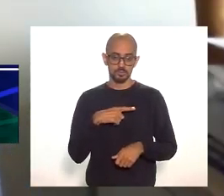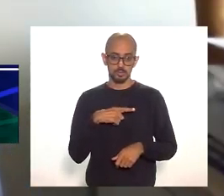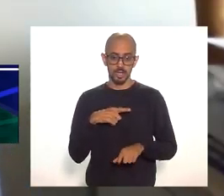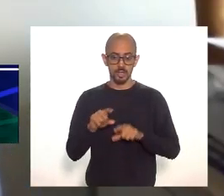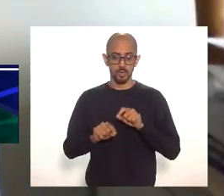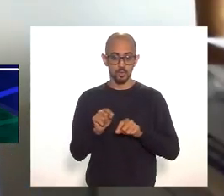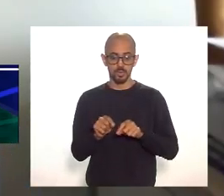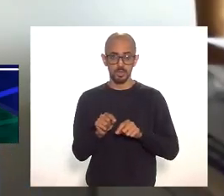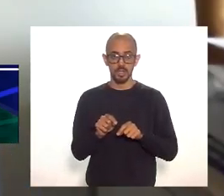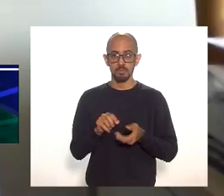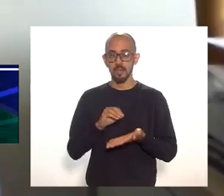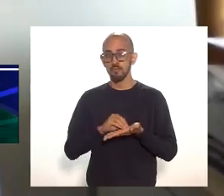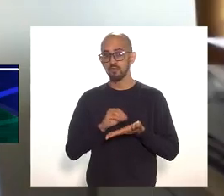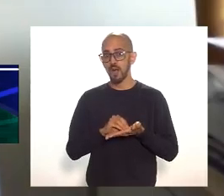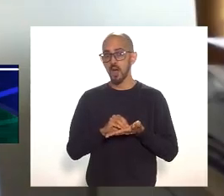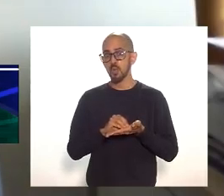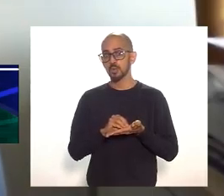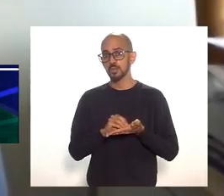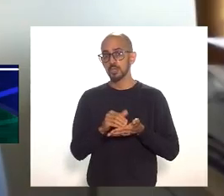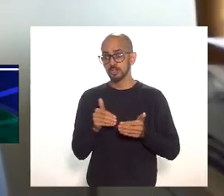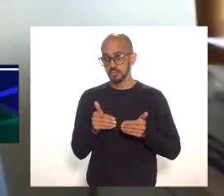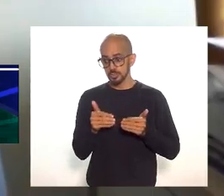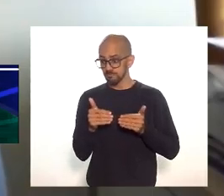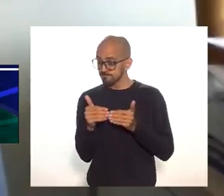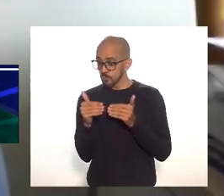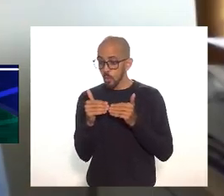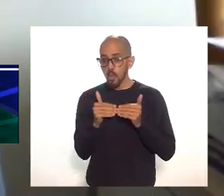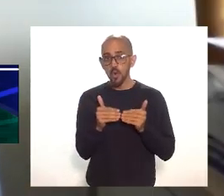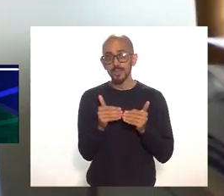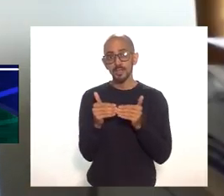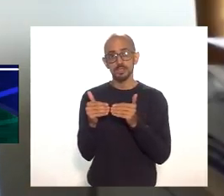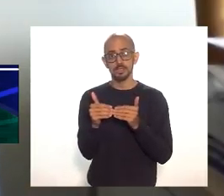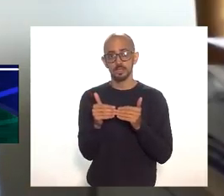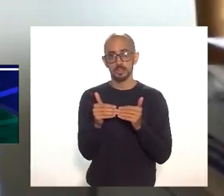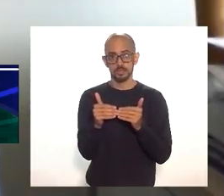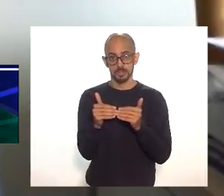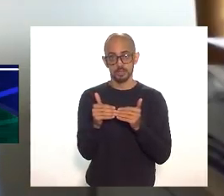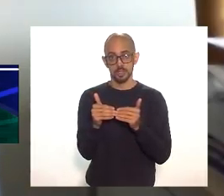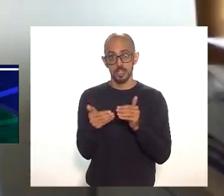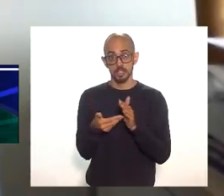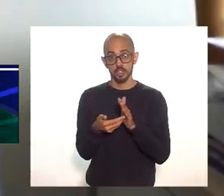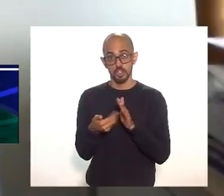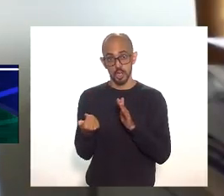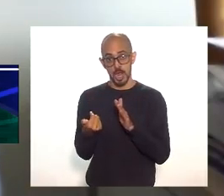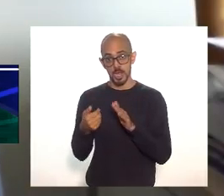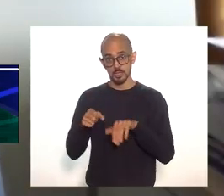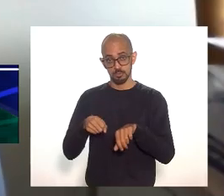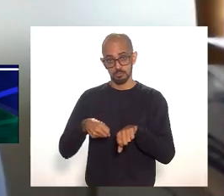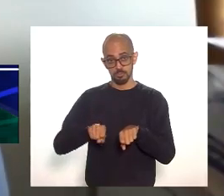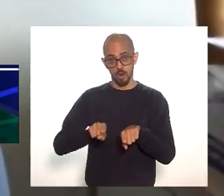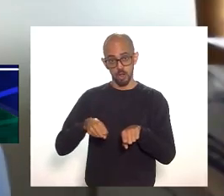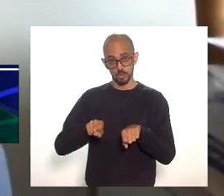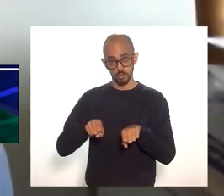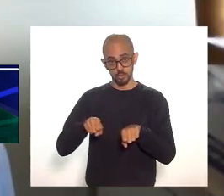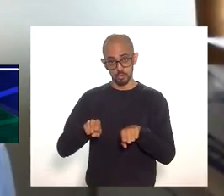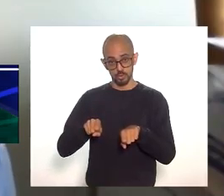de coerência. E tirar as motos é, nesse momento, sim, deputado Felipe Peixoto, um ato